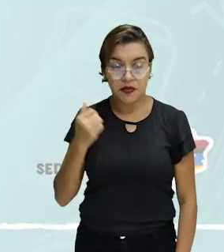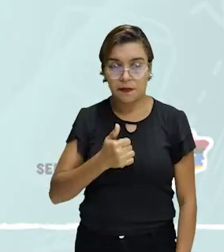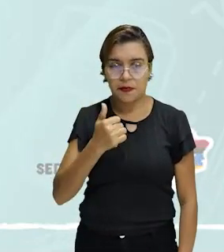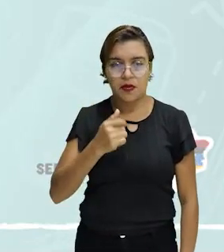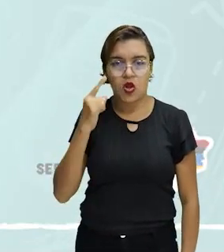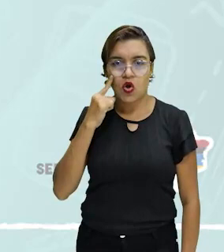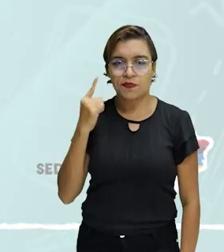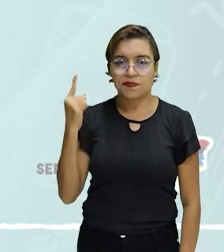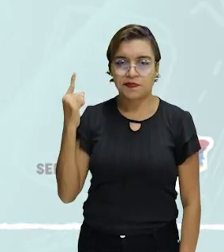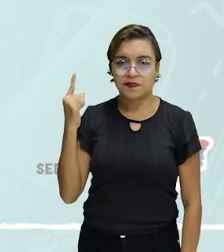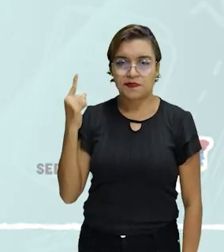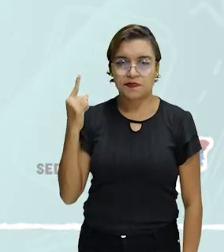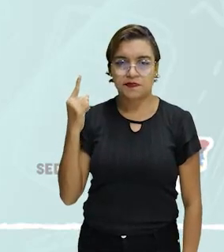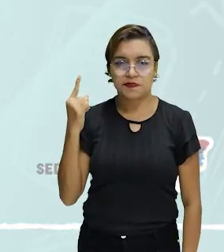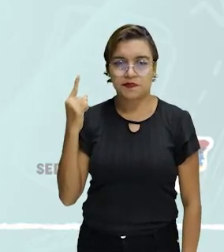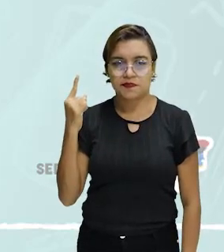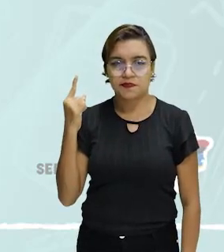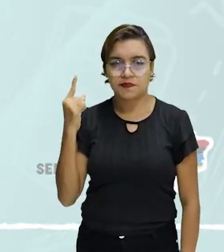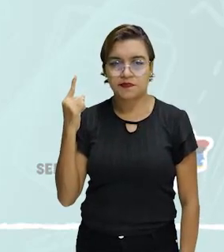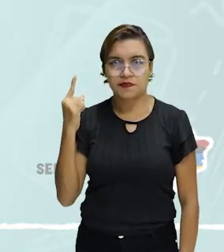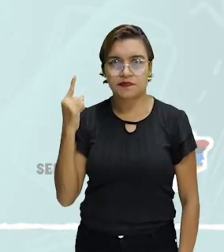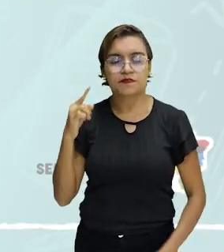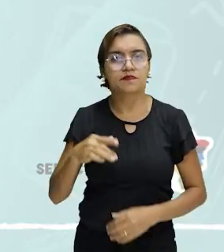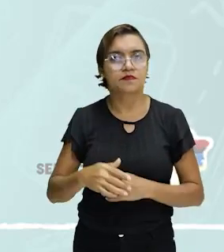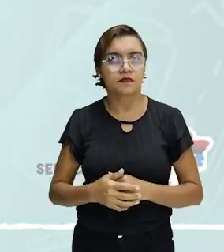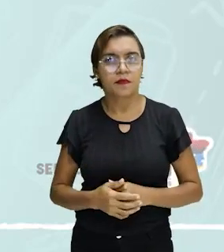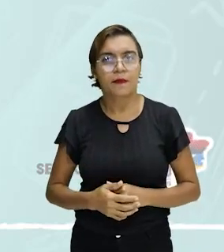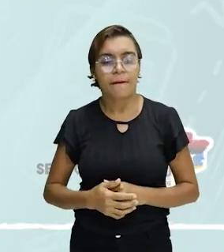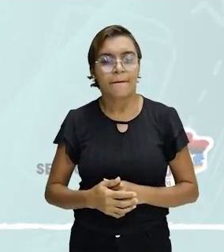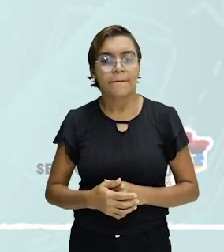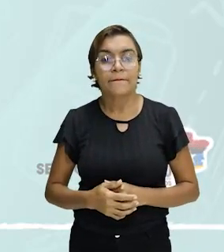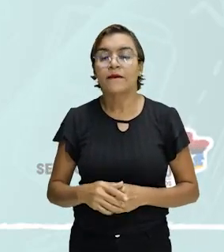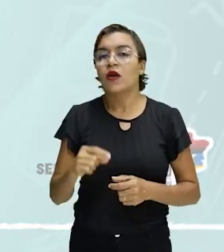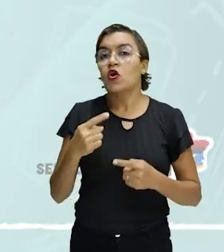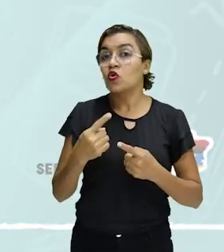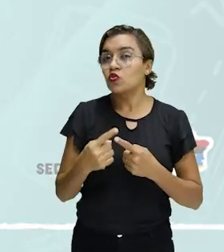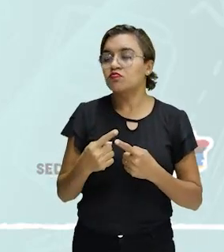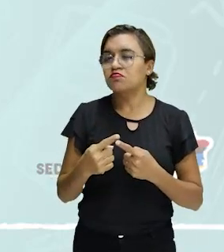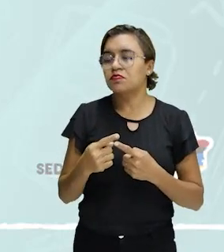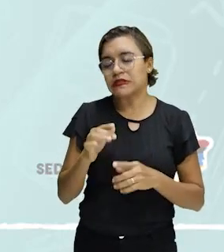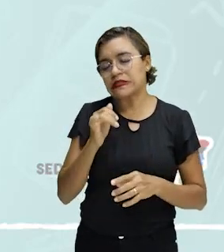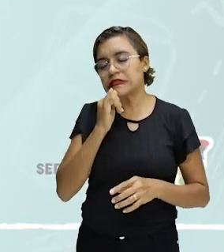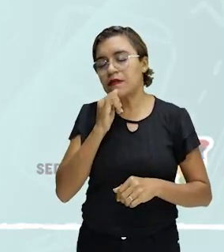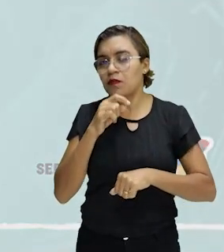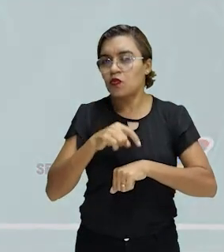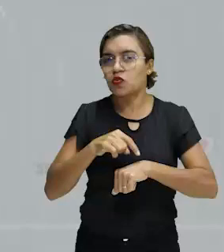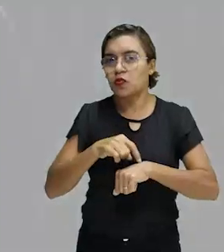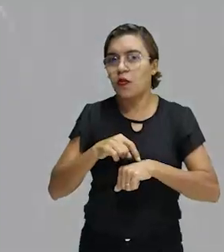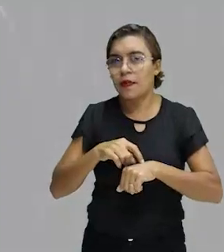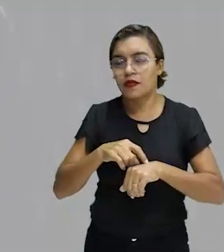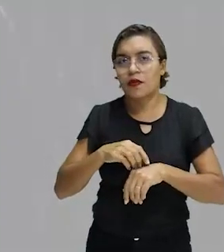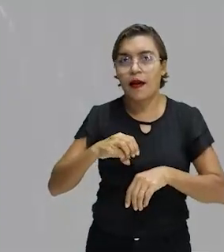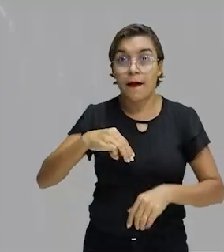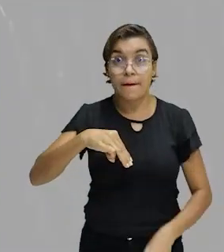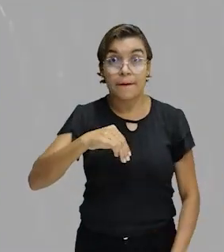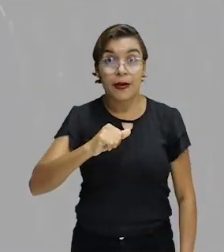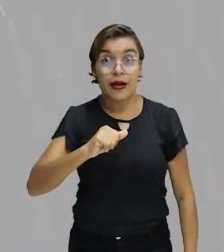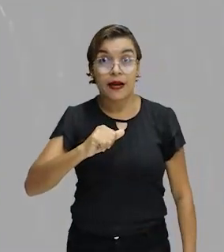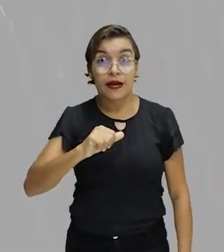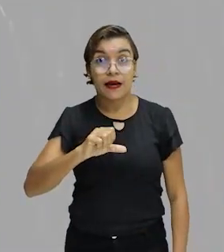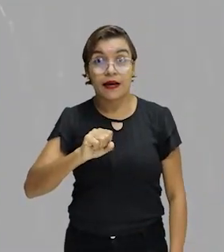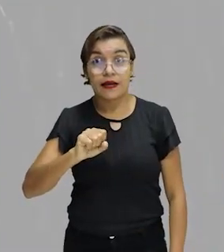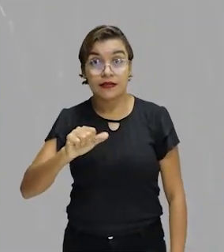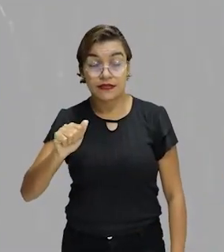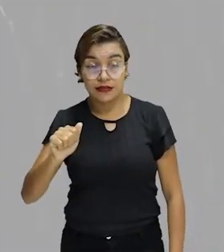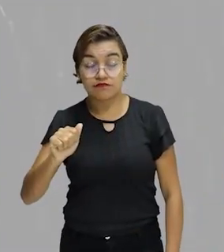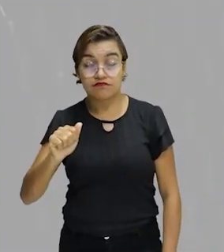é maior que da água. Quando a gente coloca a massa, né, desse pão, né, fizemos a